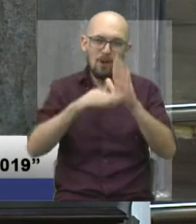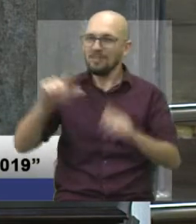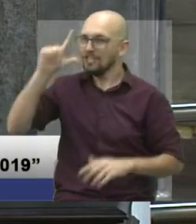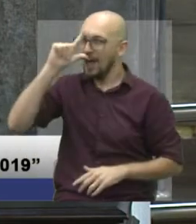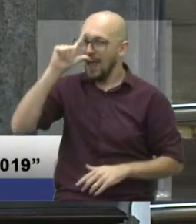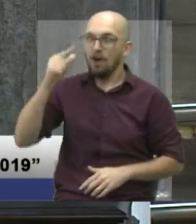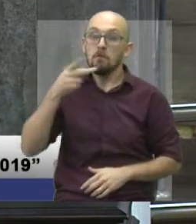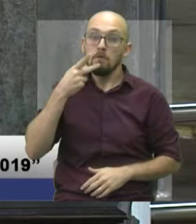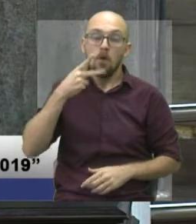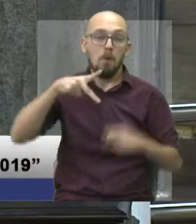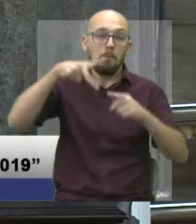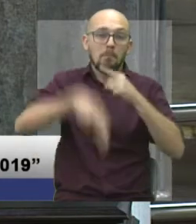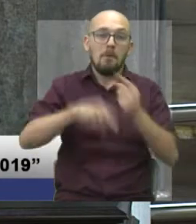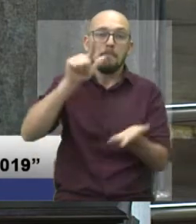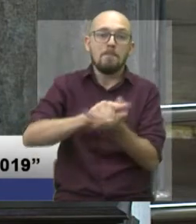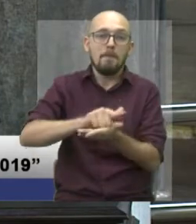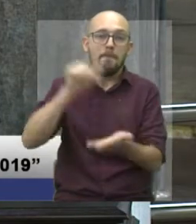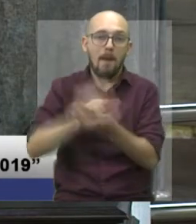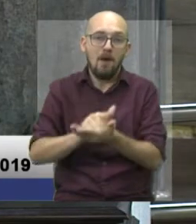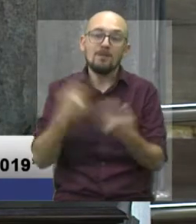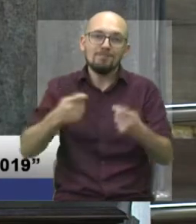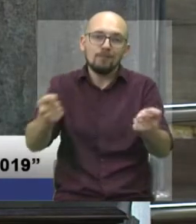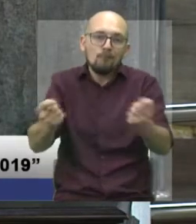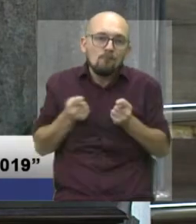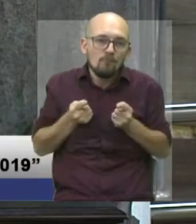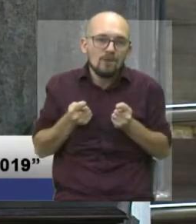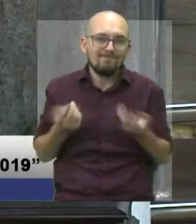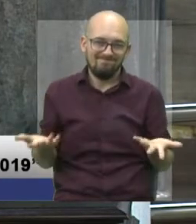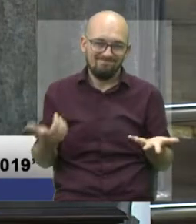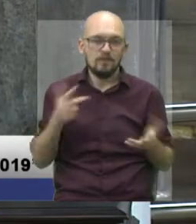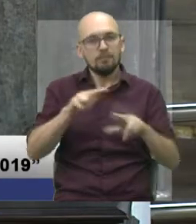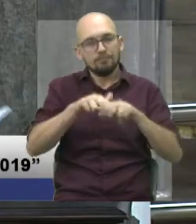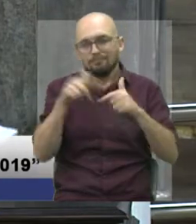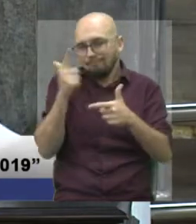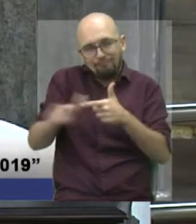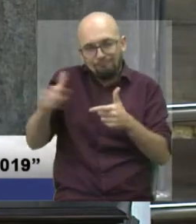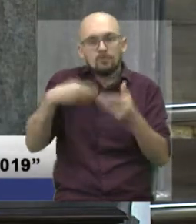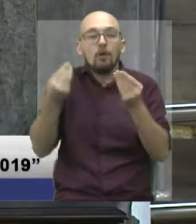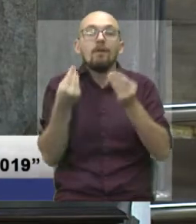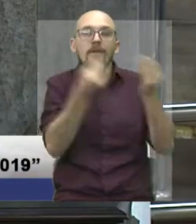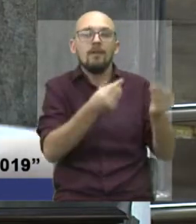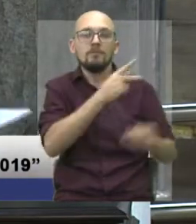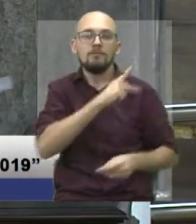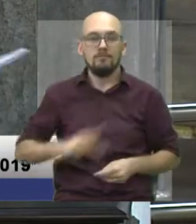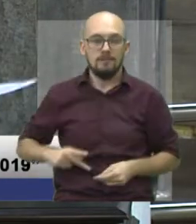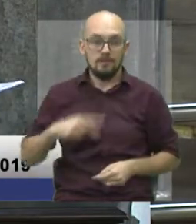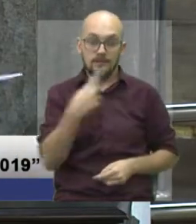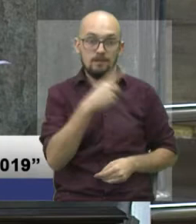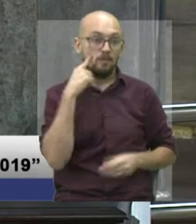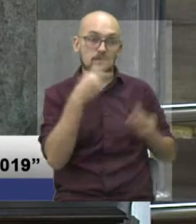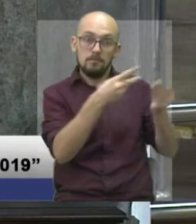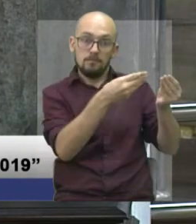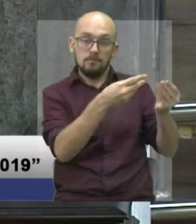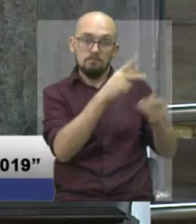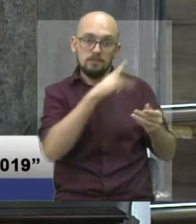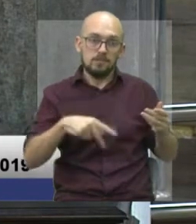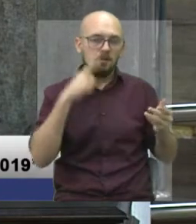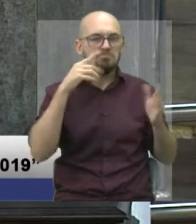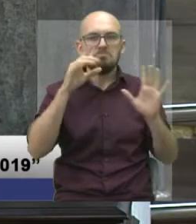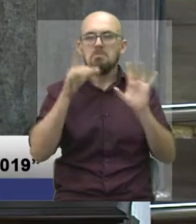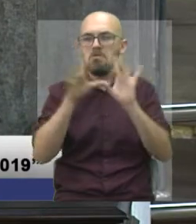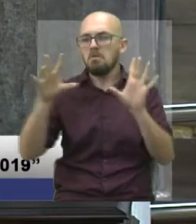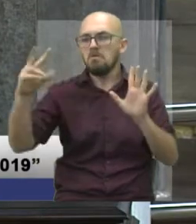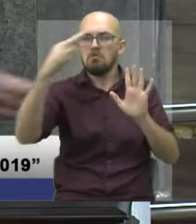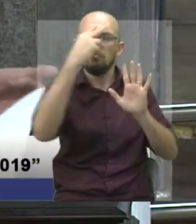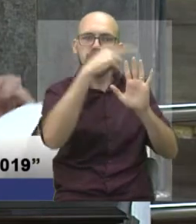precisa economizar. Então eu trouxe aqui, vou deixar na pessoa do presidente da casa, para depois vocês terem acesso na íntegra